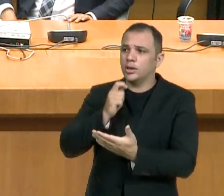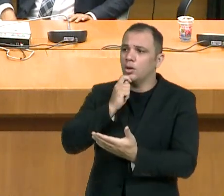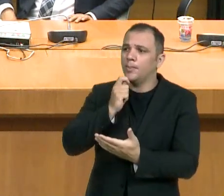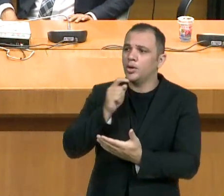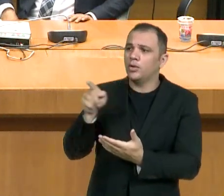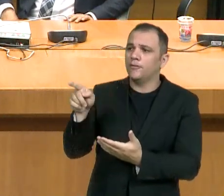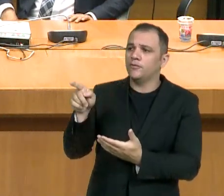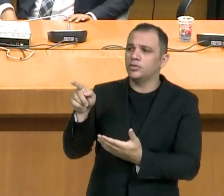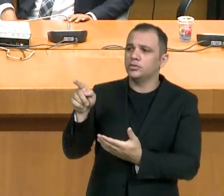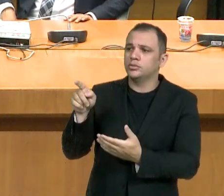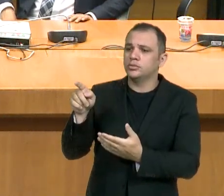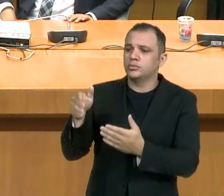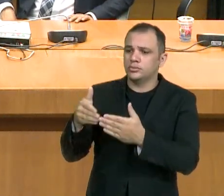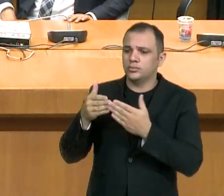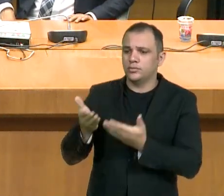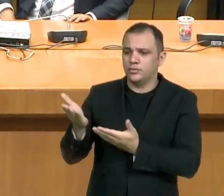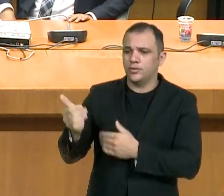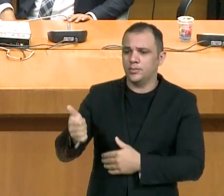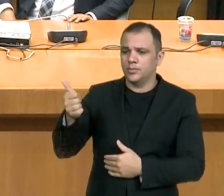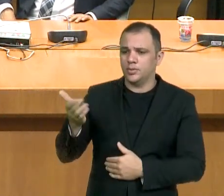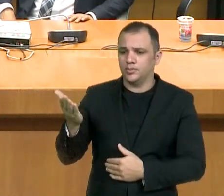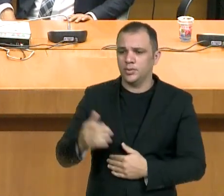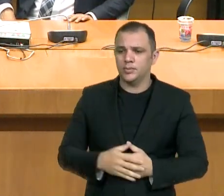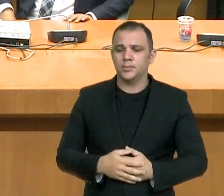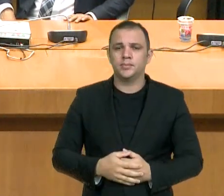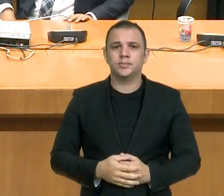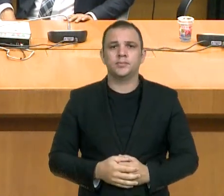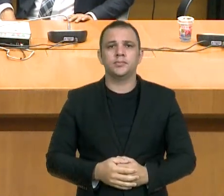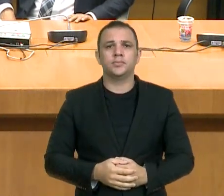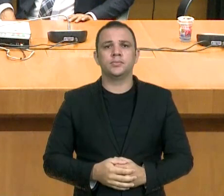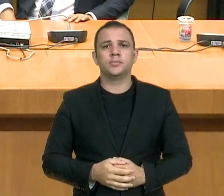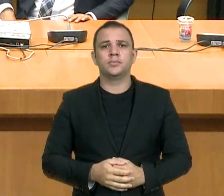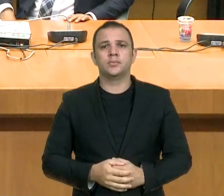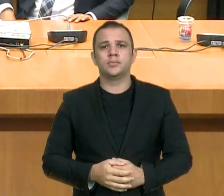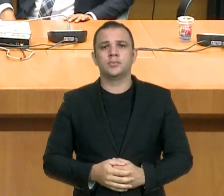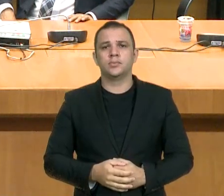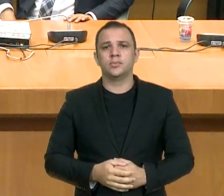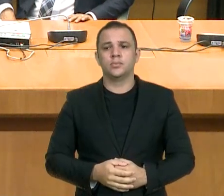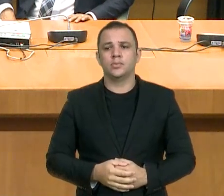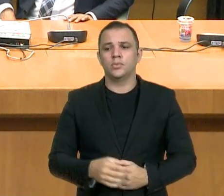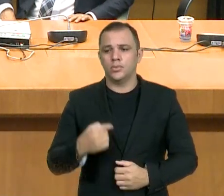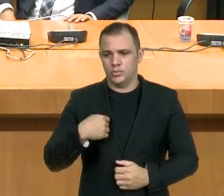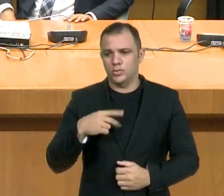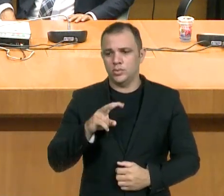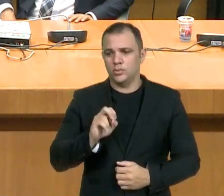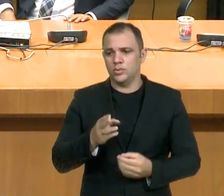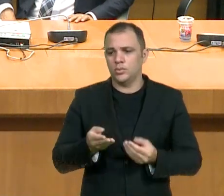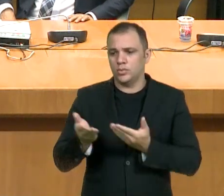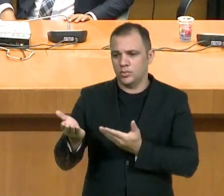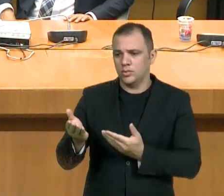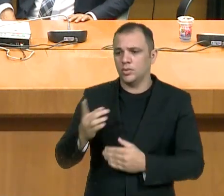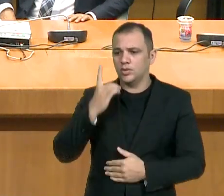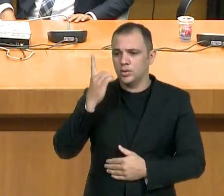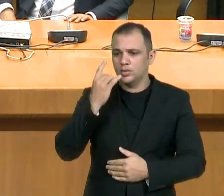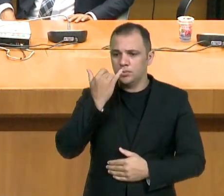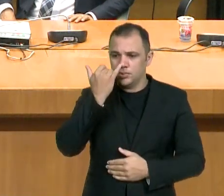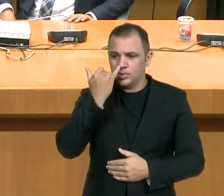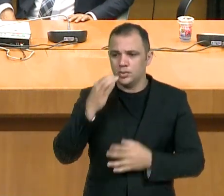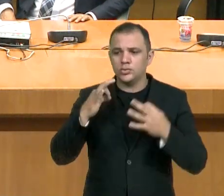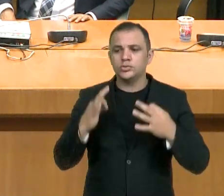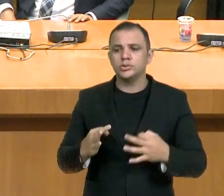deputado Arnaldo. Concedo a palavra ao deputado Arnaldo Melo. Para conceder a palavra ao deputado Iglesias, com certeza